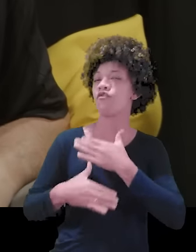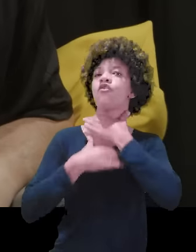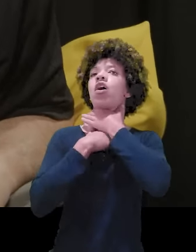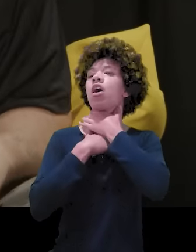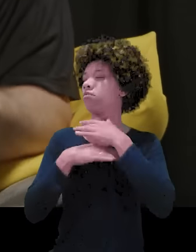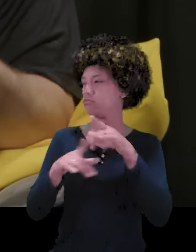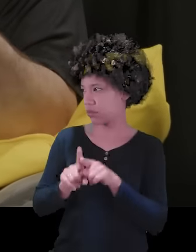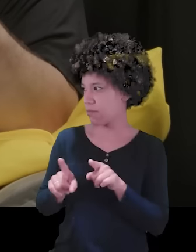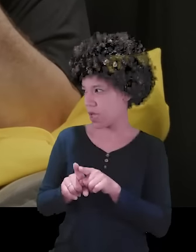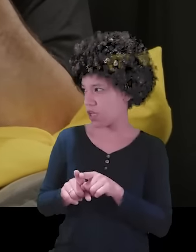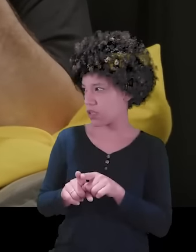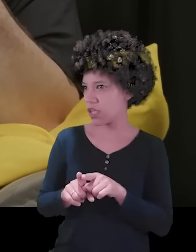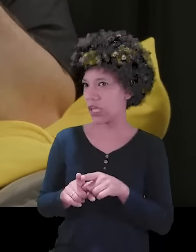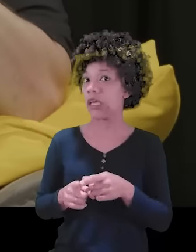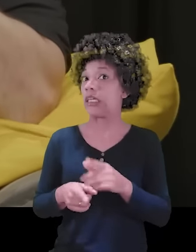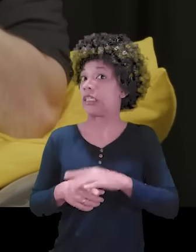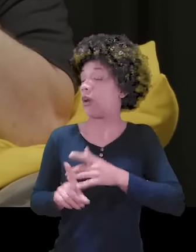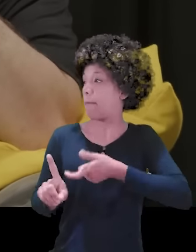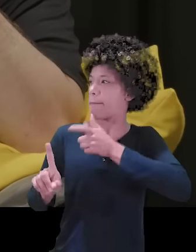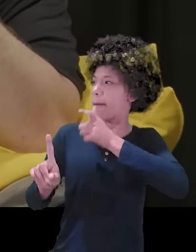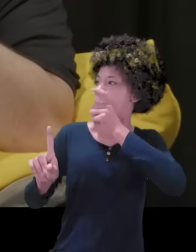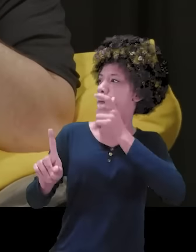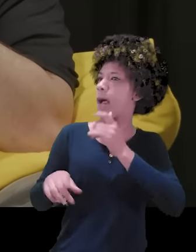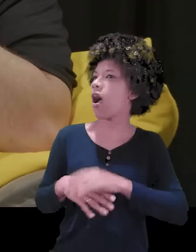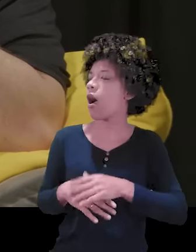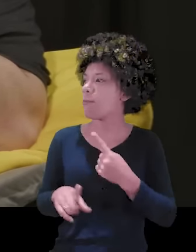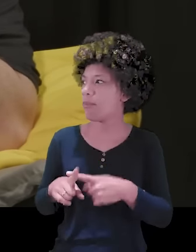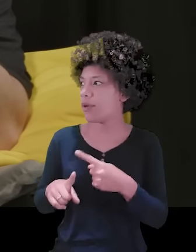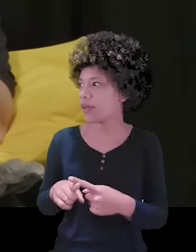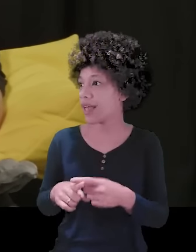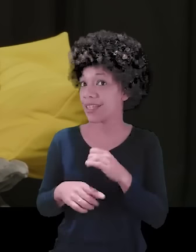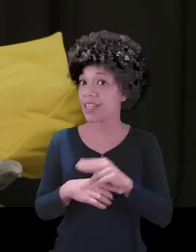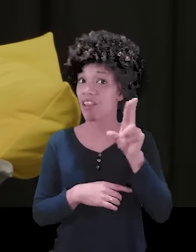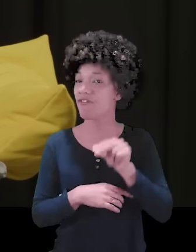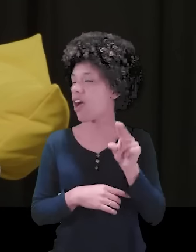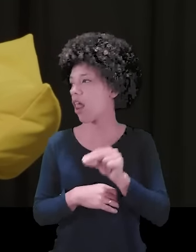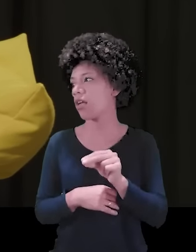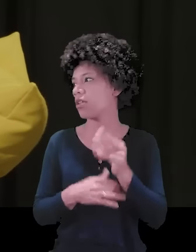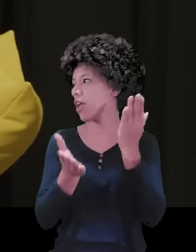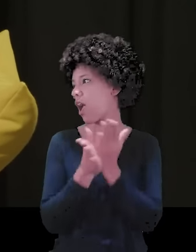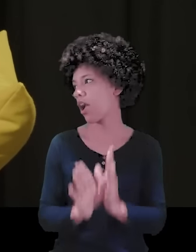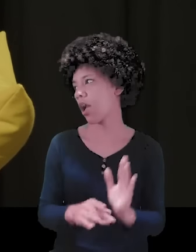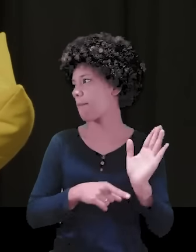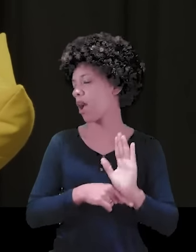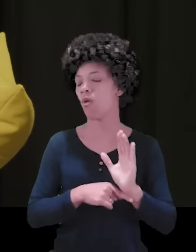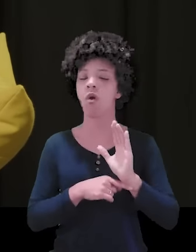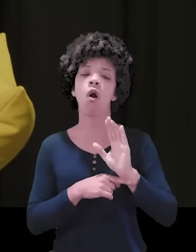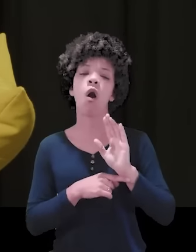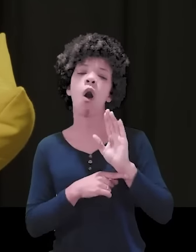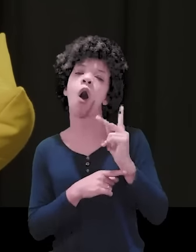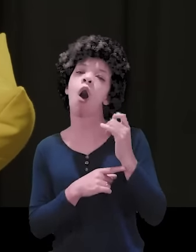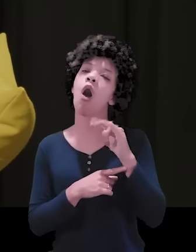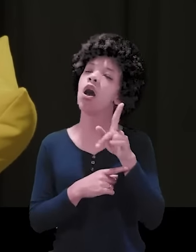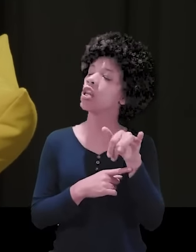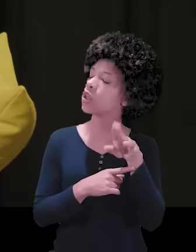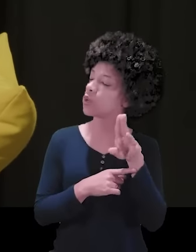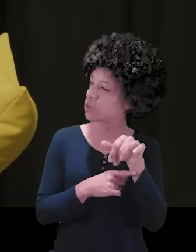errada é que é uma ponta Queima de Arquivo provável porque esse cara se abrisse a boca e acaba com Hollywood é